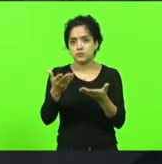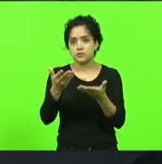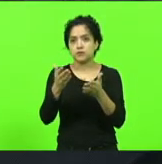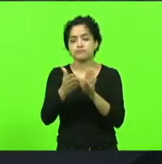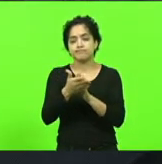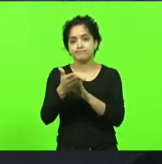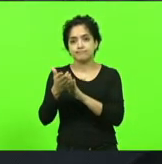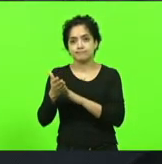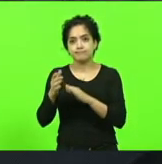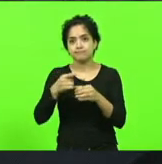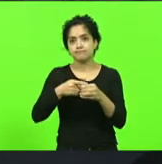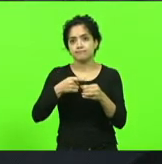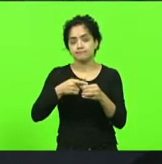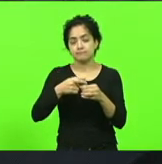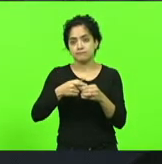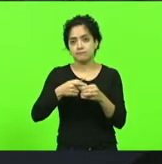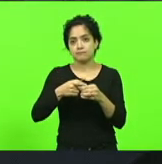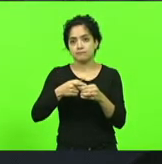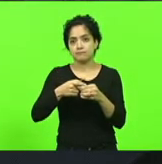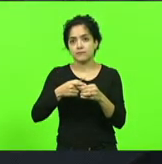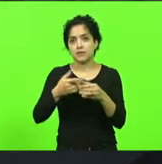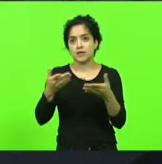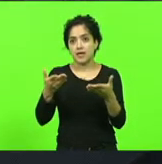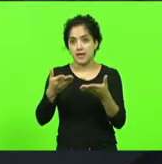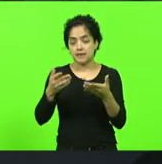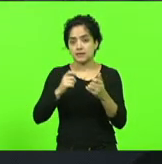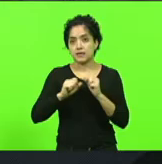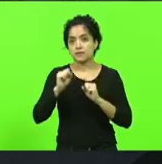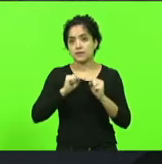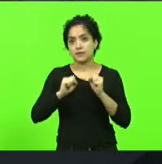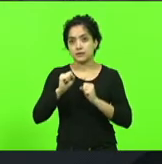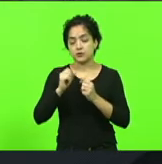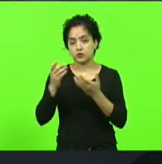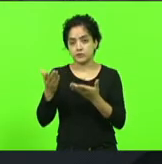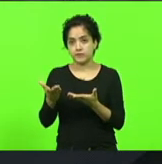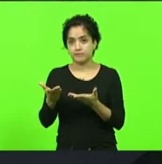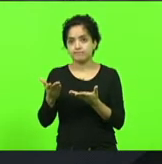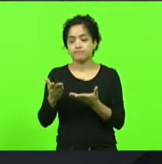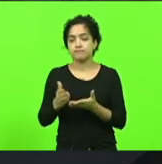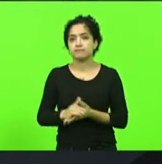Né? Essa é a expectativa.